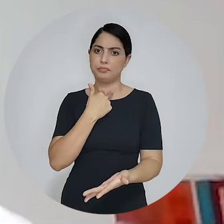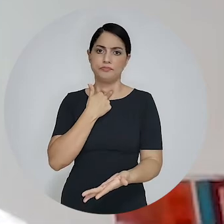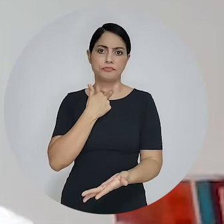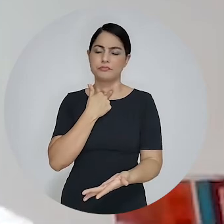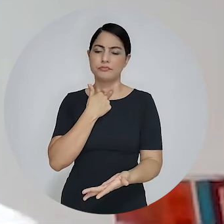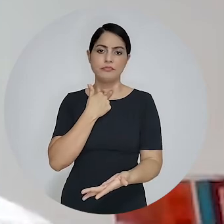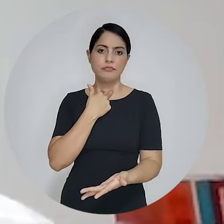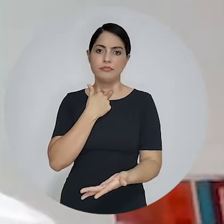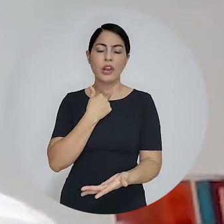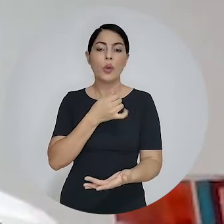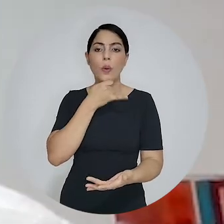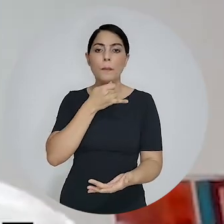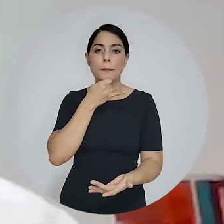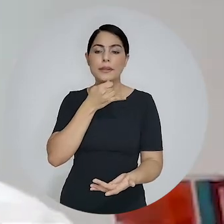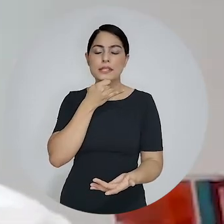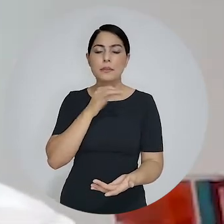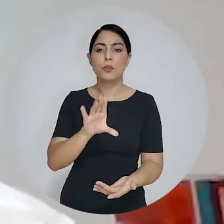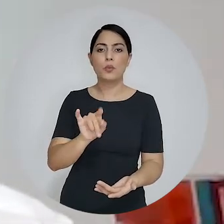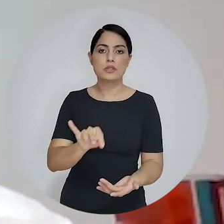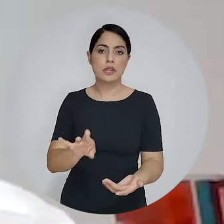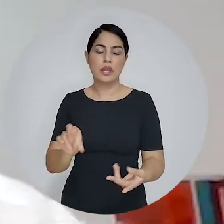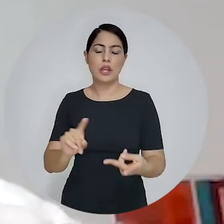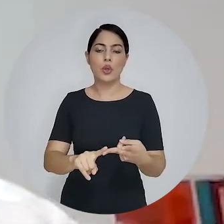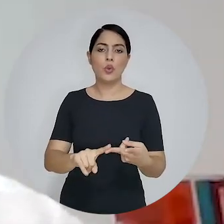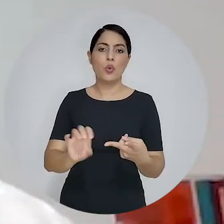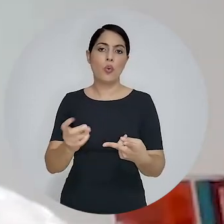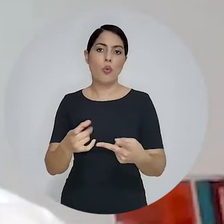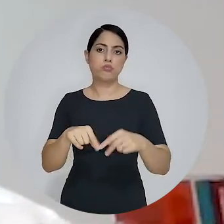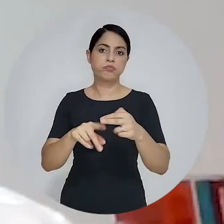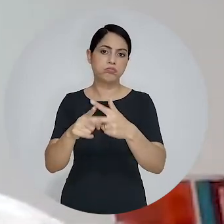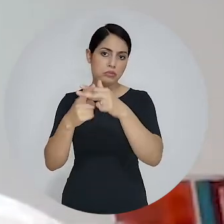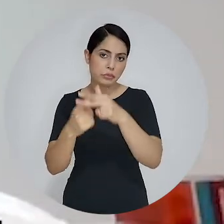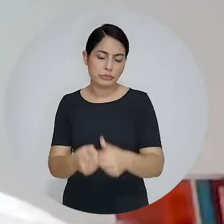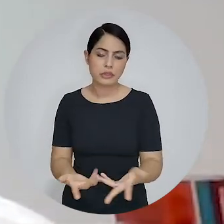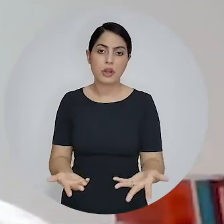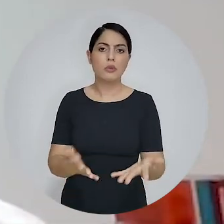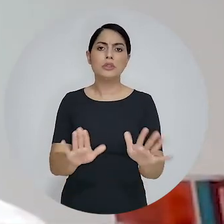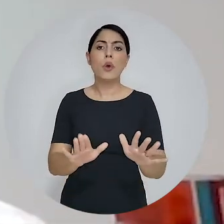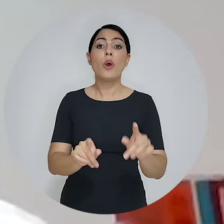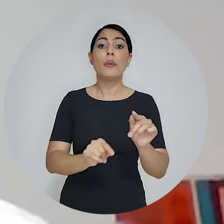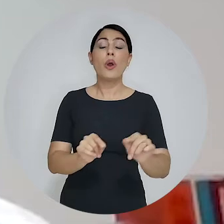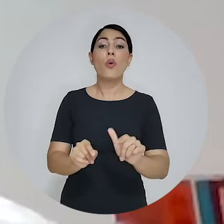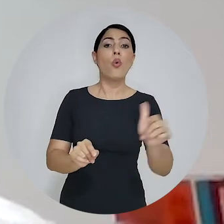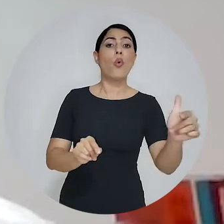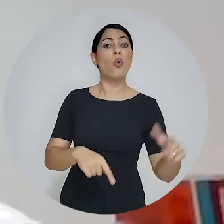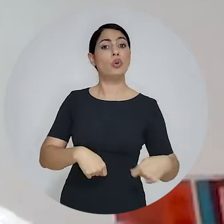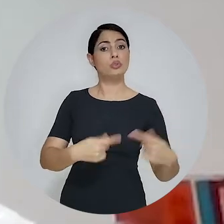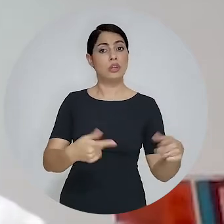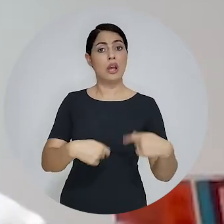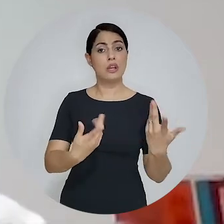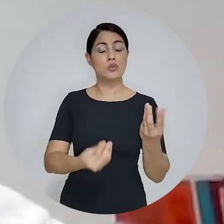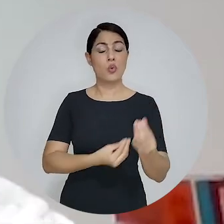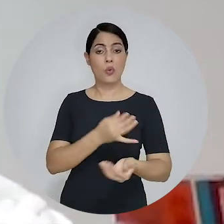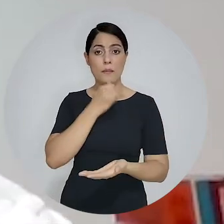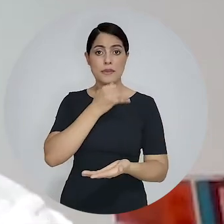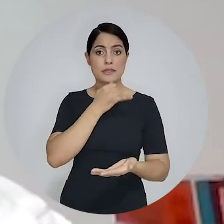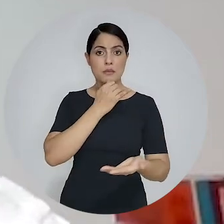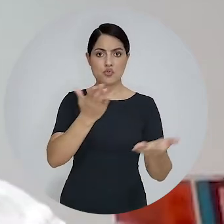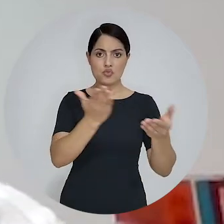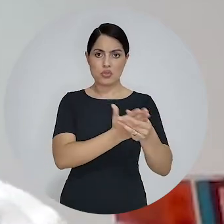despesas obrigatórias não despesas de custeio ou de manutenção, mas despesas derivadas